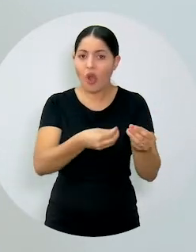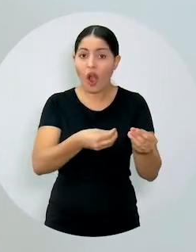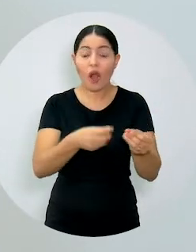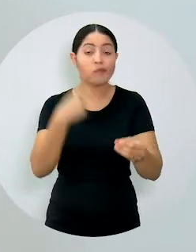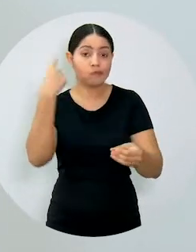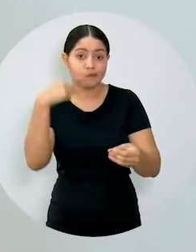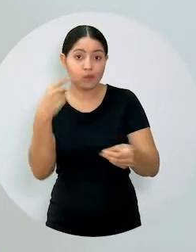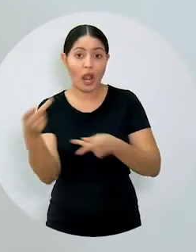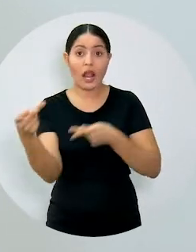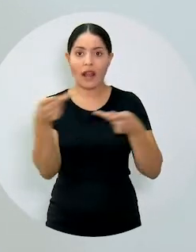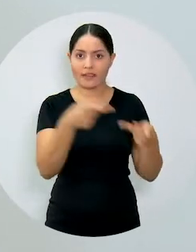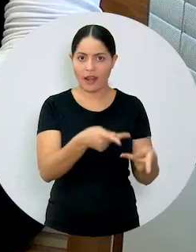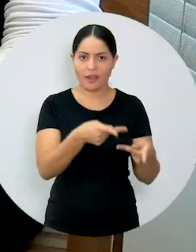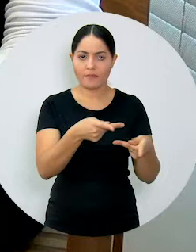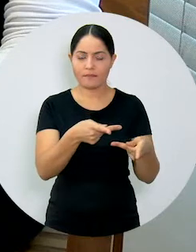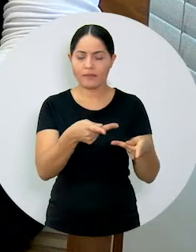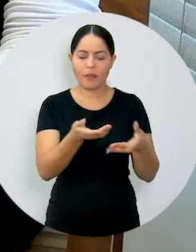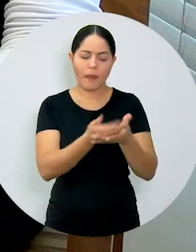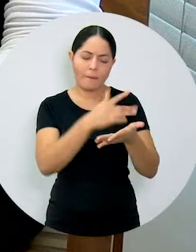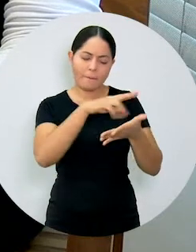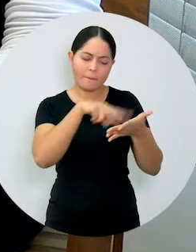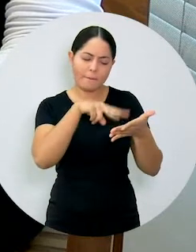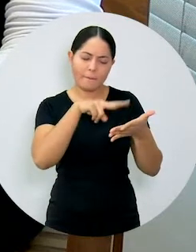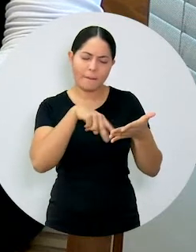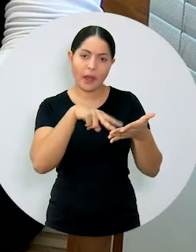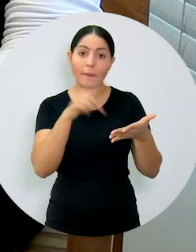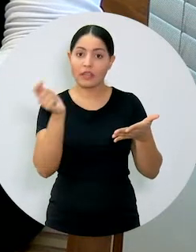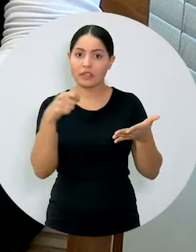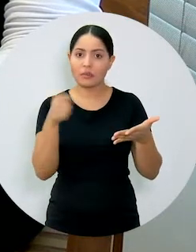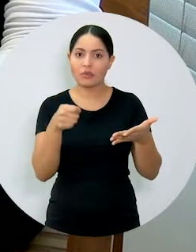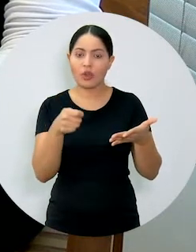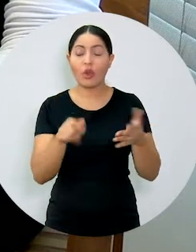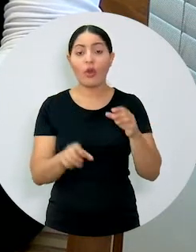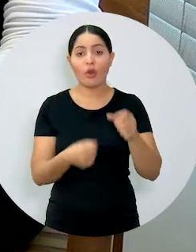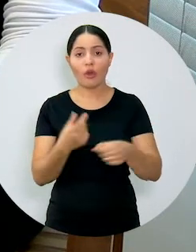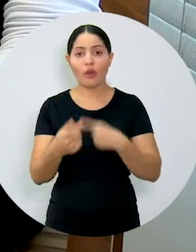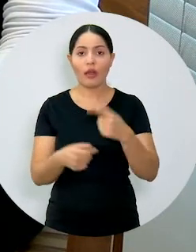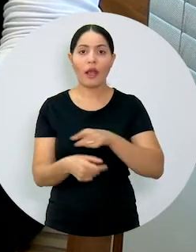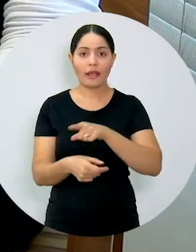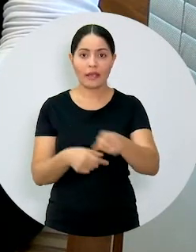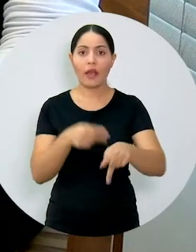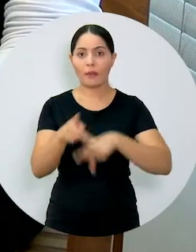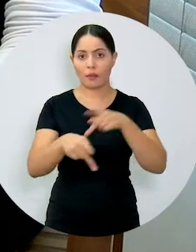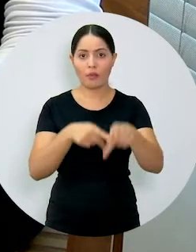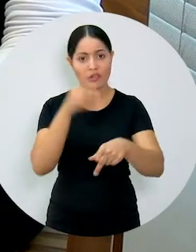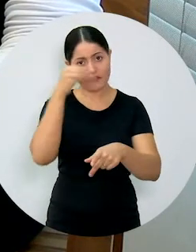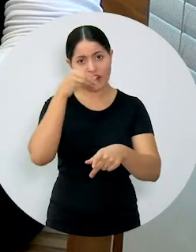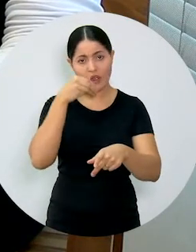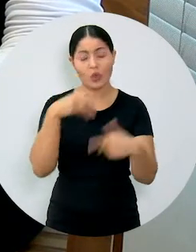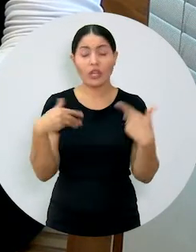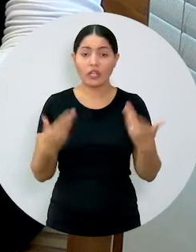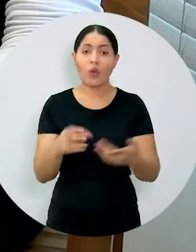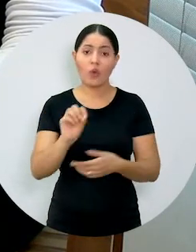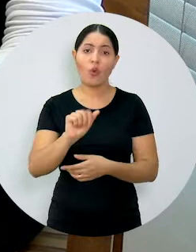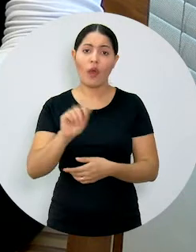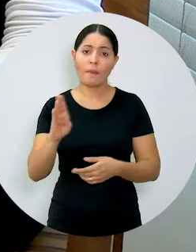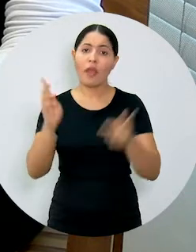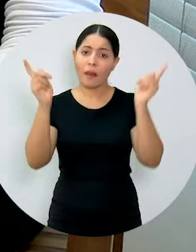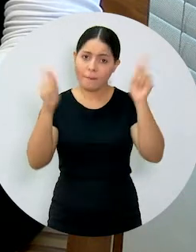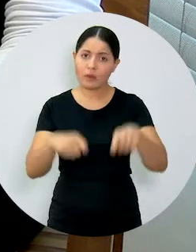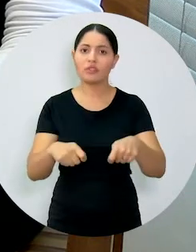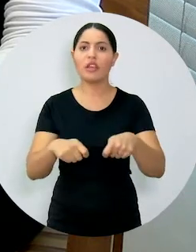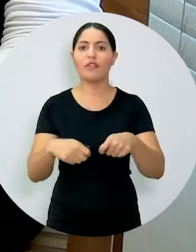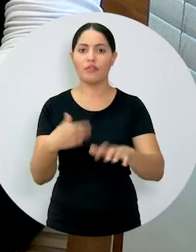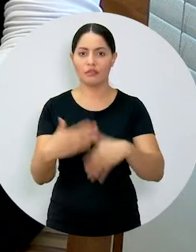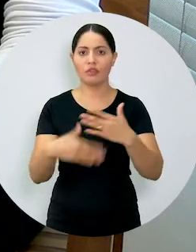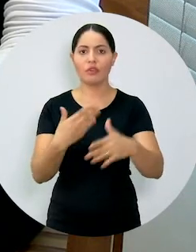das razões legitimadoras da posição daquele que é o mais fraco. E isto a Ordem dos Advogados viabiliza